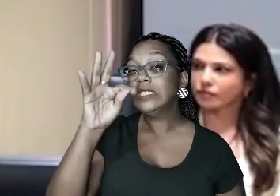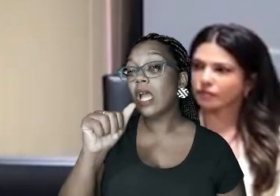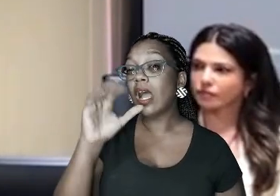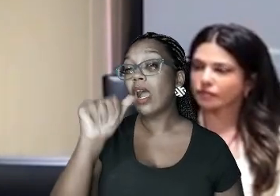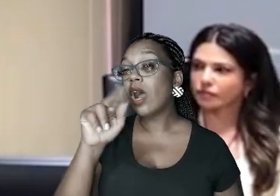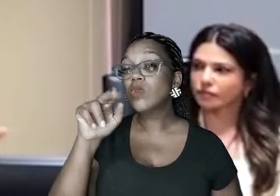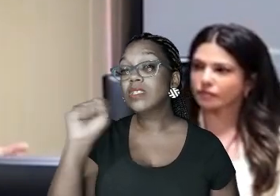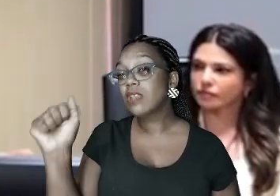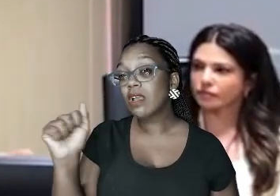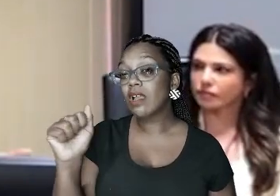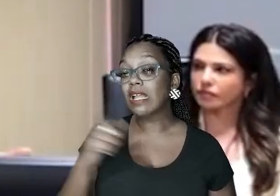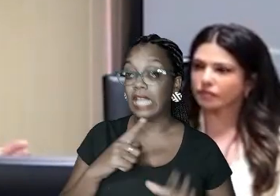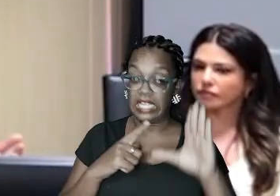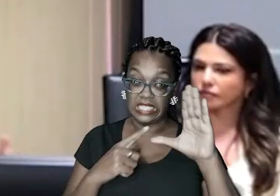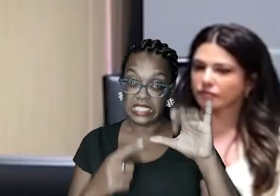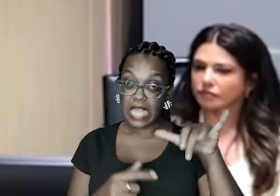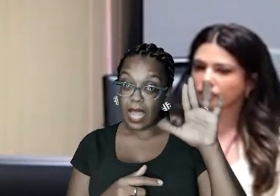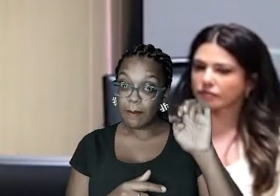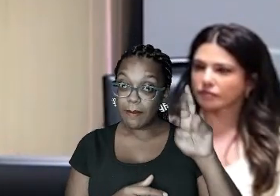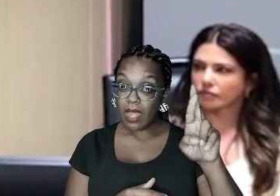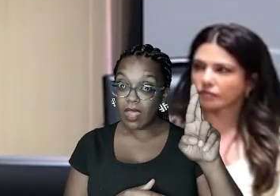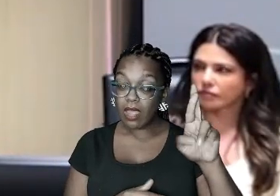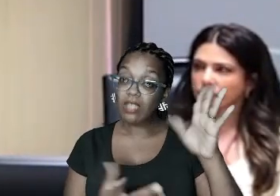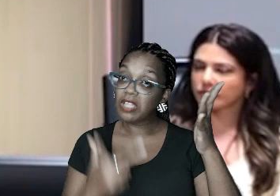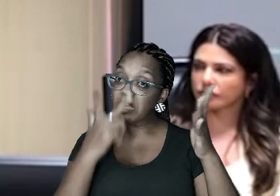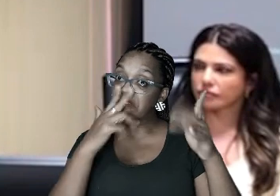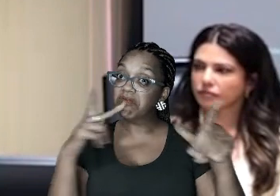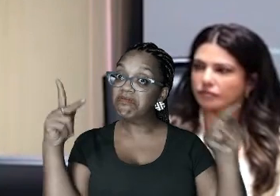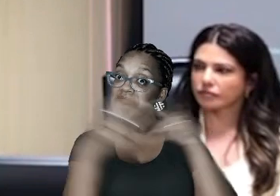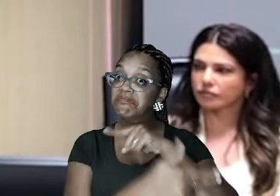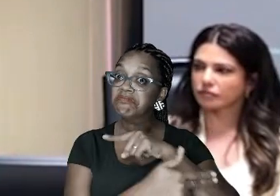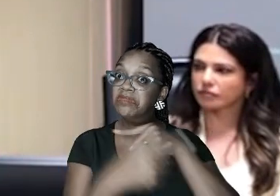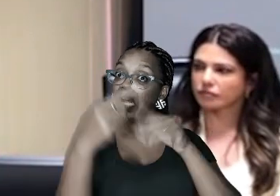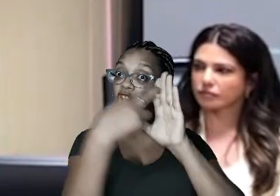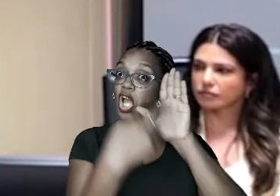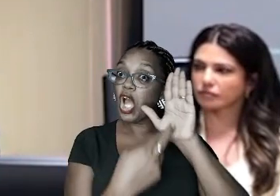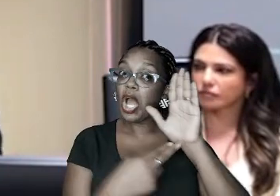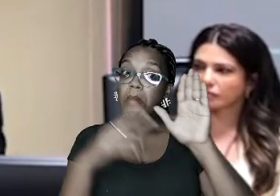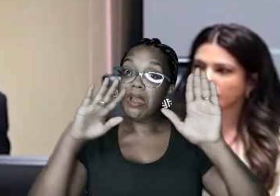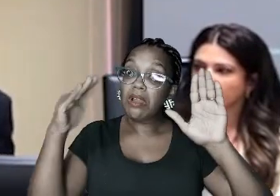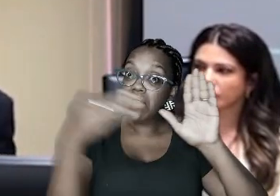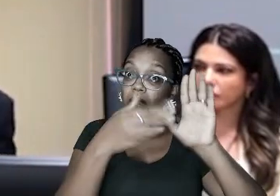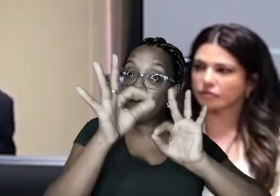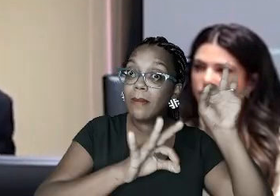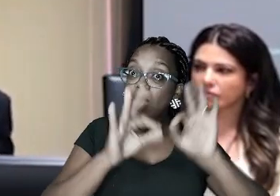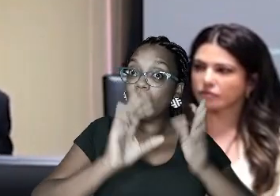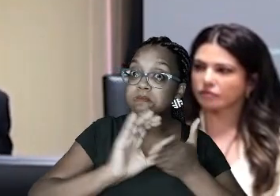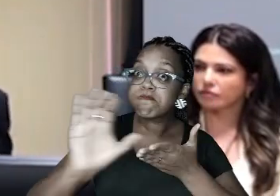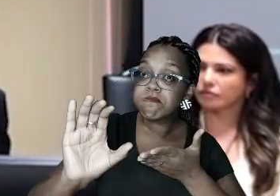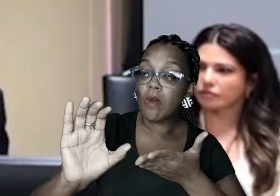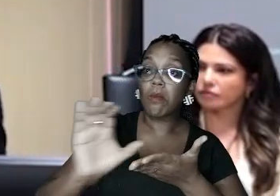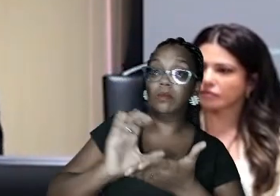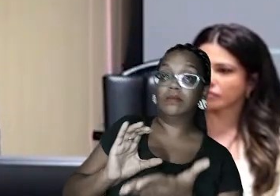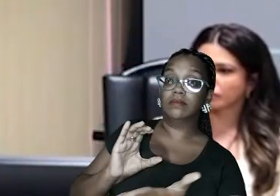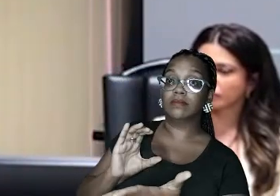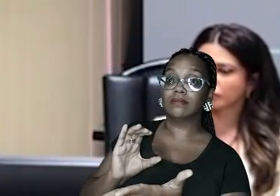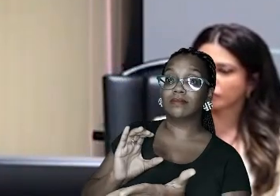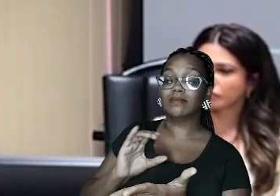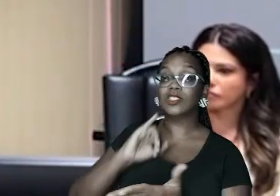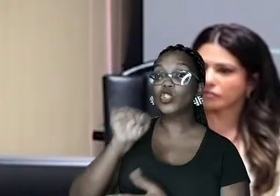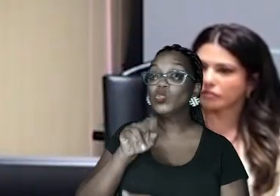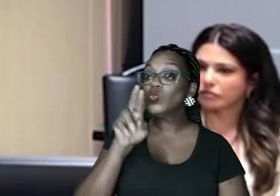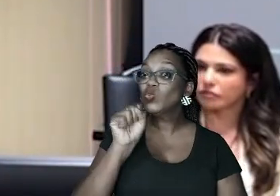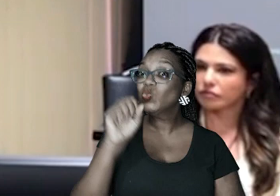sem justa causa pelo menos para se cogitar da Seara do inside Talvez para discutir violação das normas pertinentes ao plano de investimento